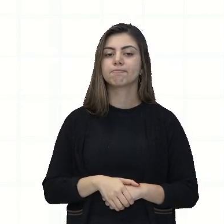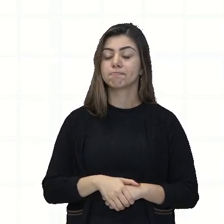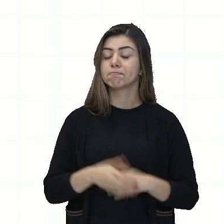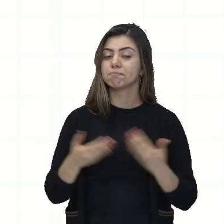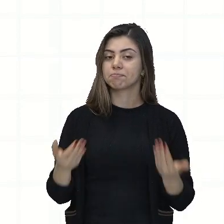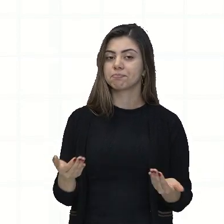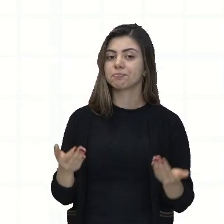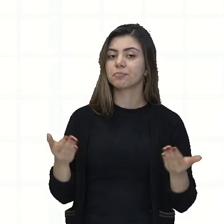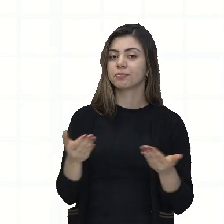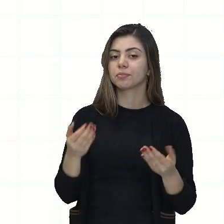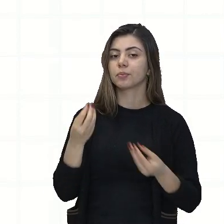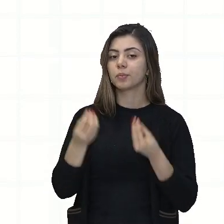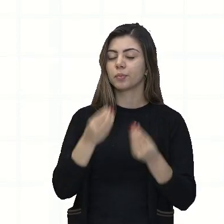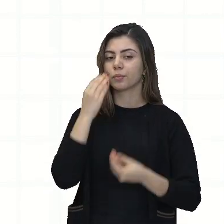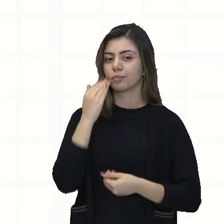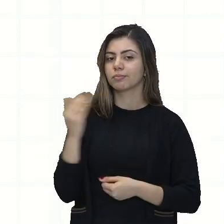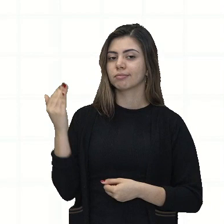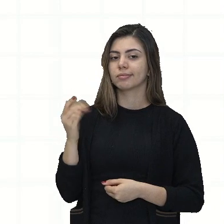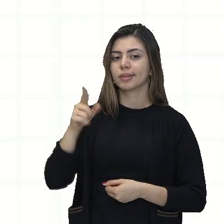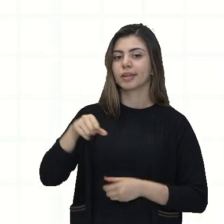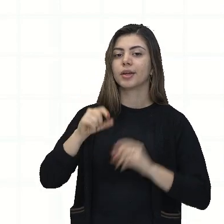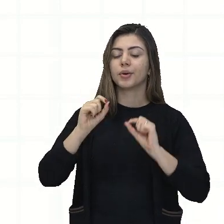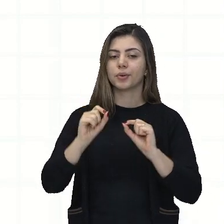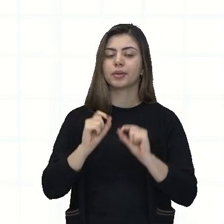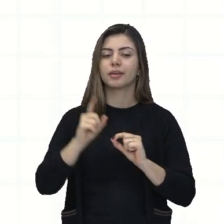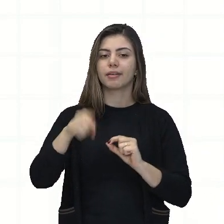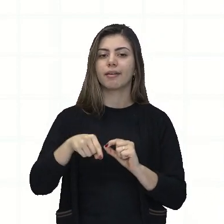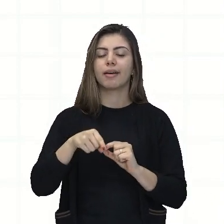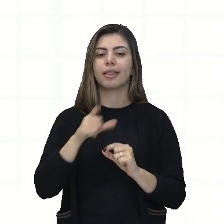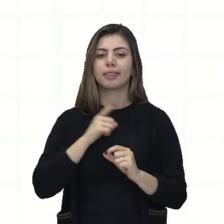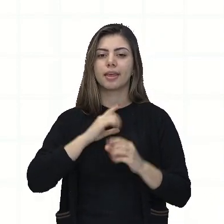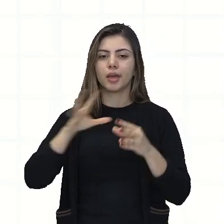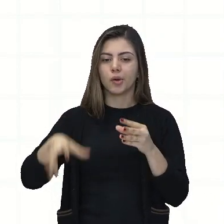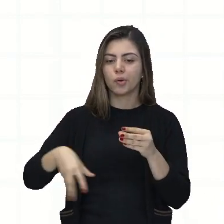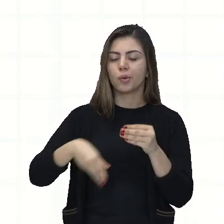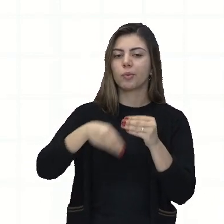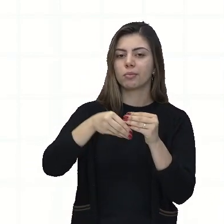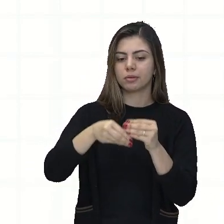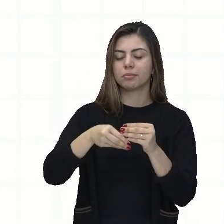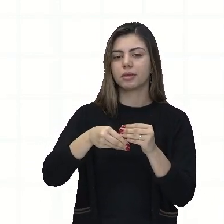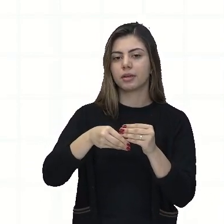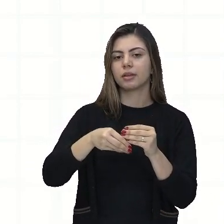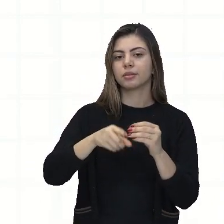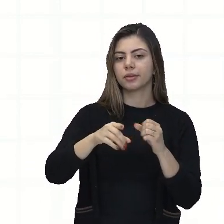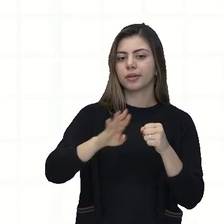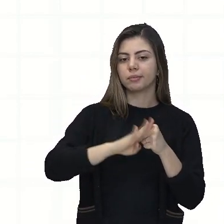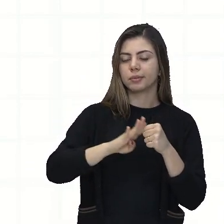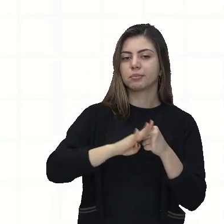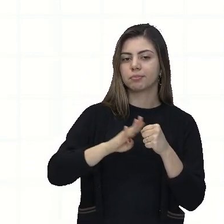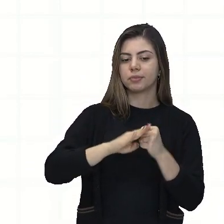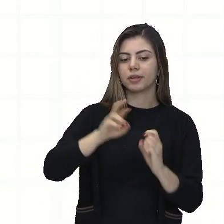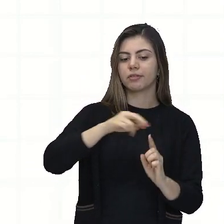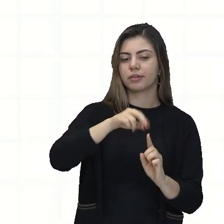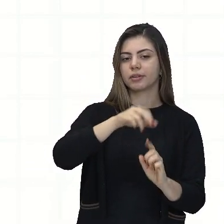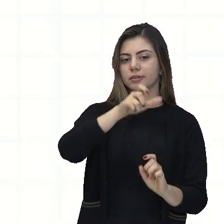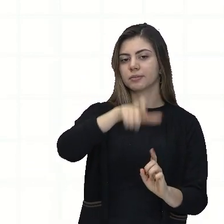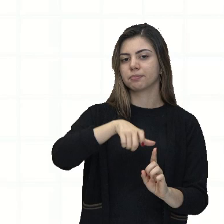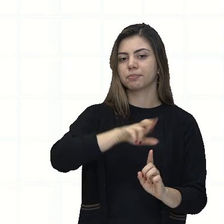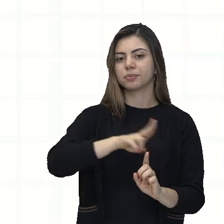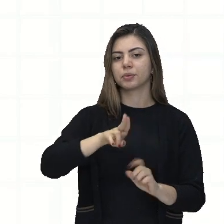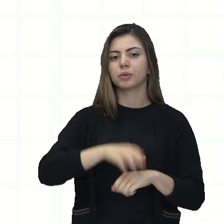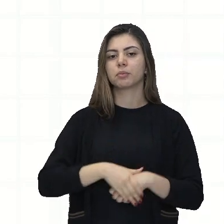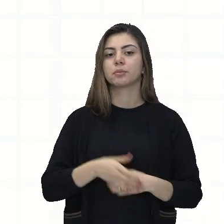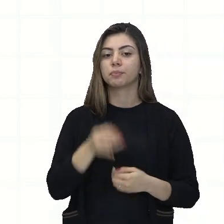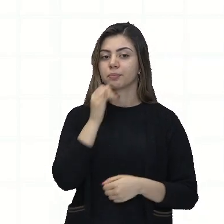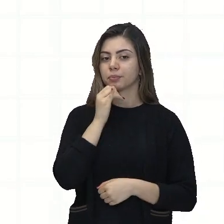Primeiro, complementando o sentido de substantivos. Então, um complemento nominal como complemento de um substantivo, eu tenho aqui. Ela